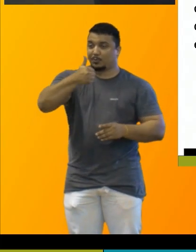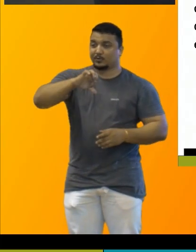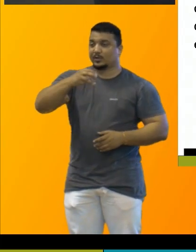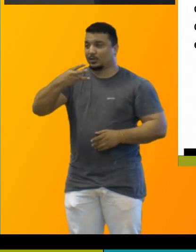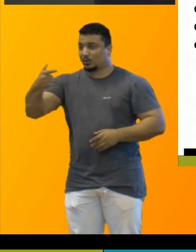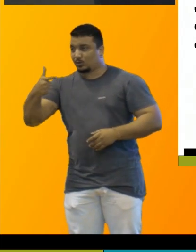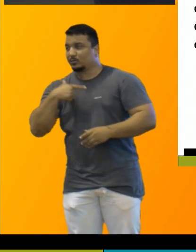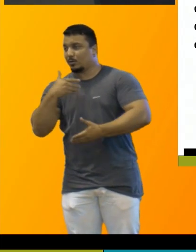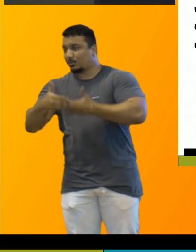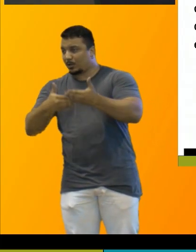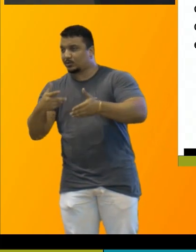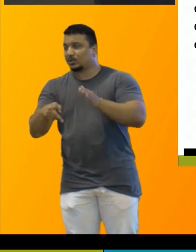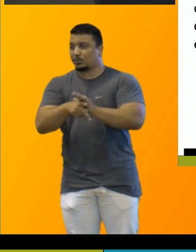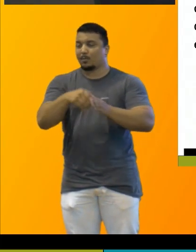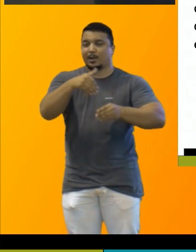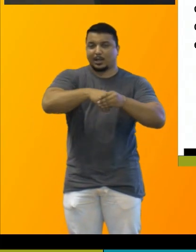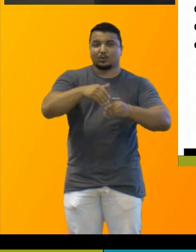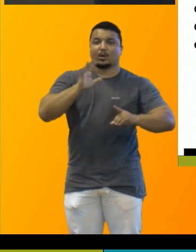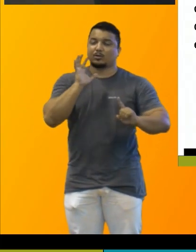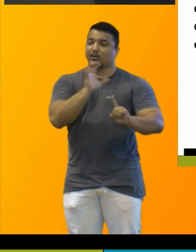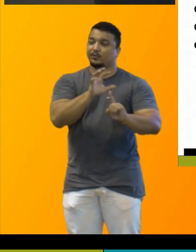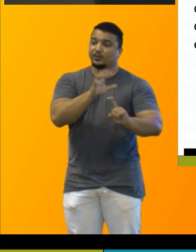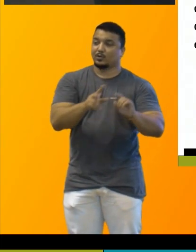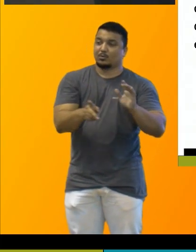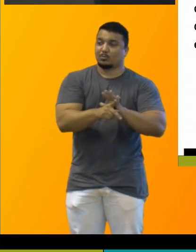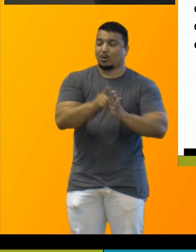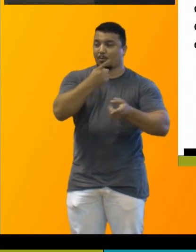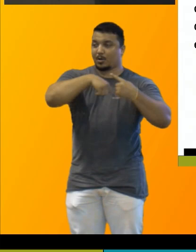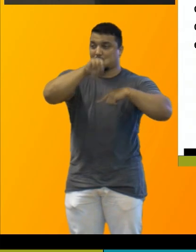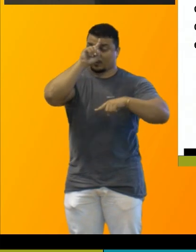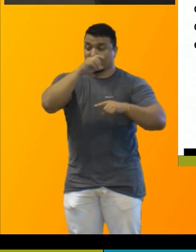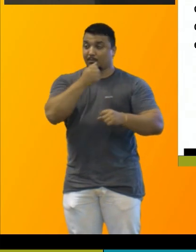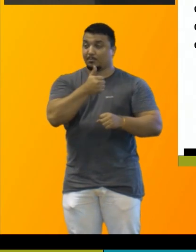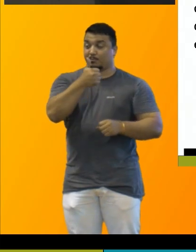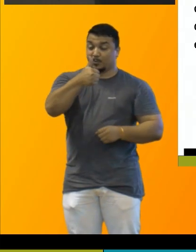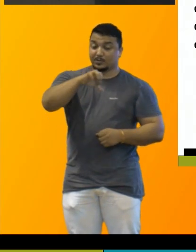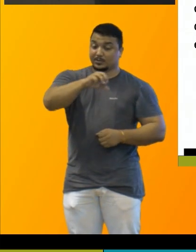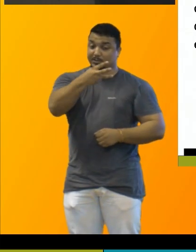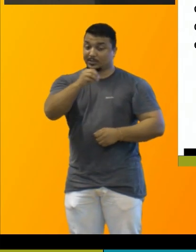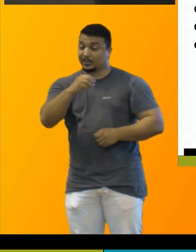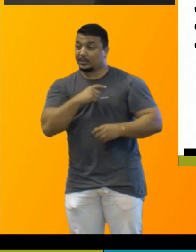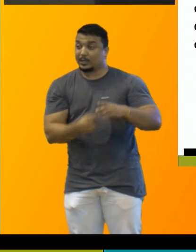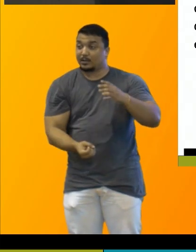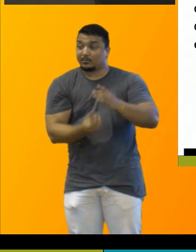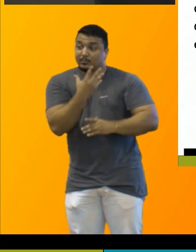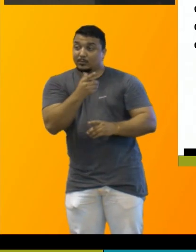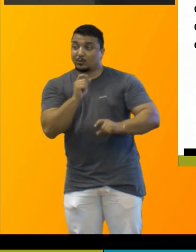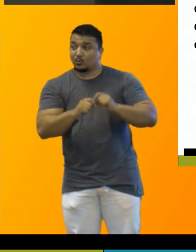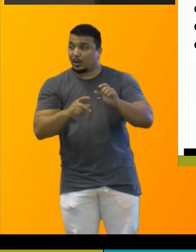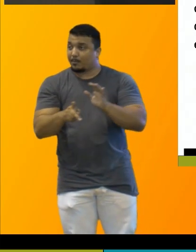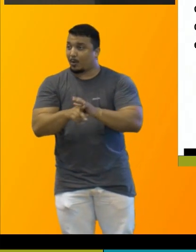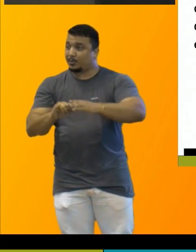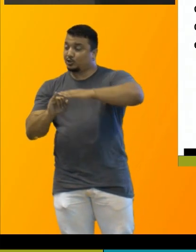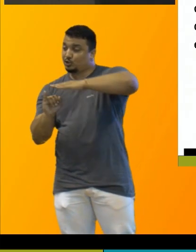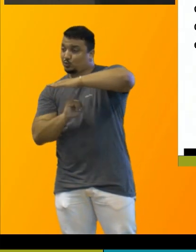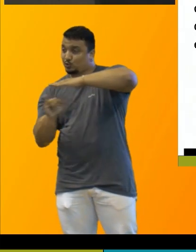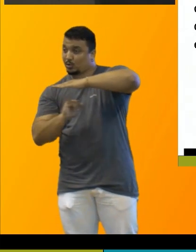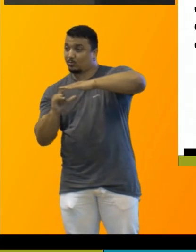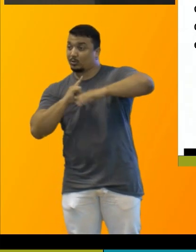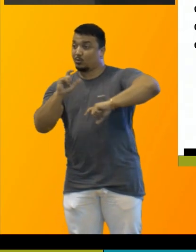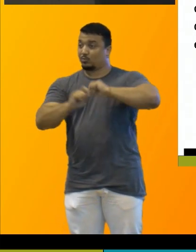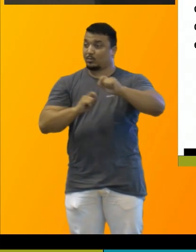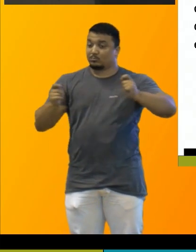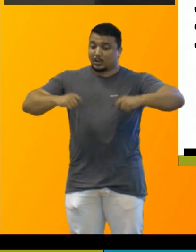processo eleitoral, incentivada pela Revolução de 30. Sua criação foi um grande avanço institucional,